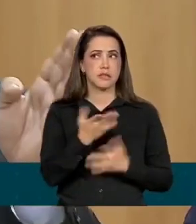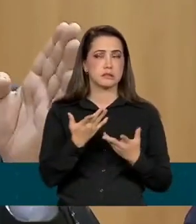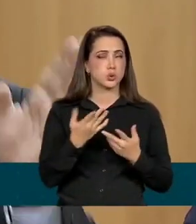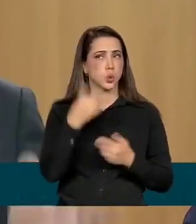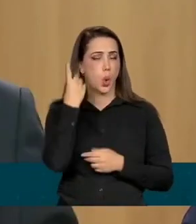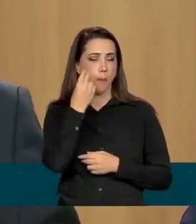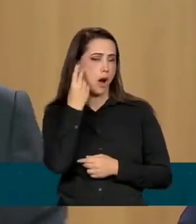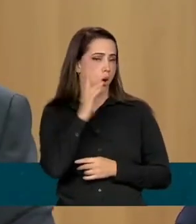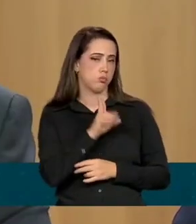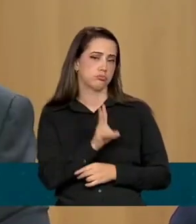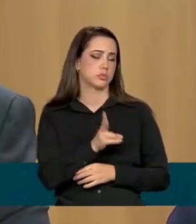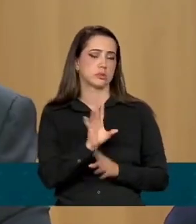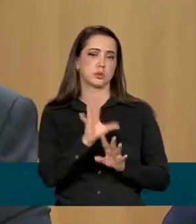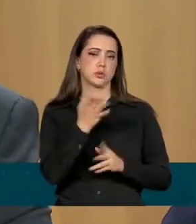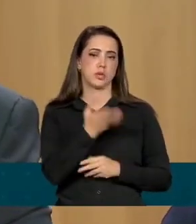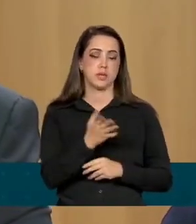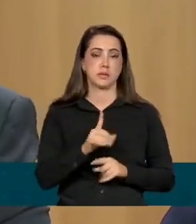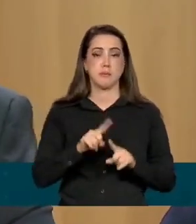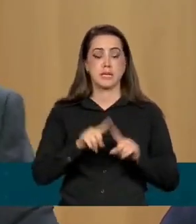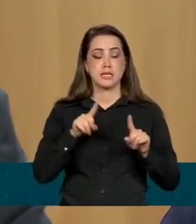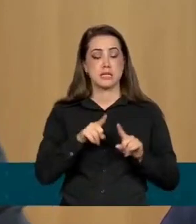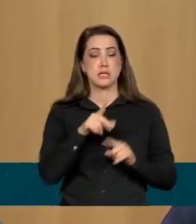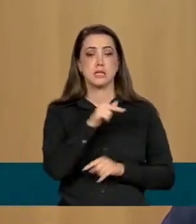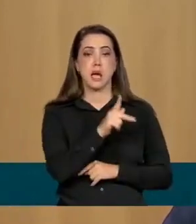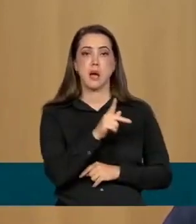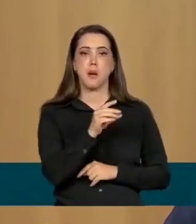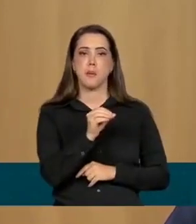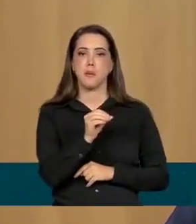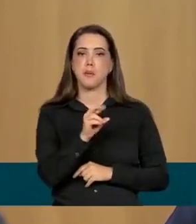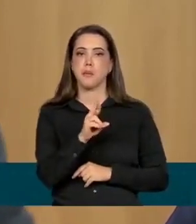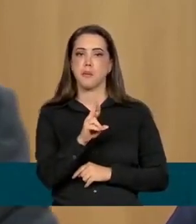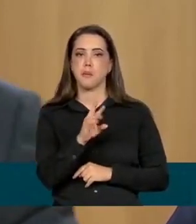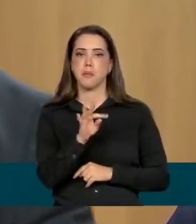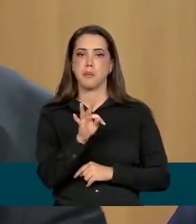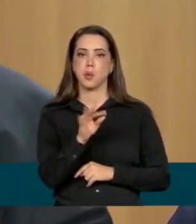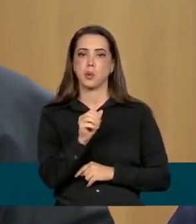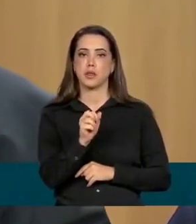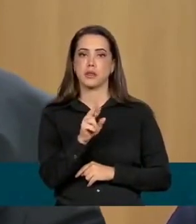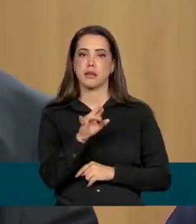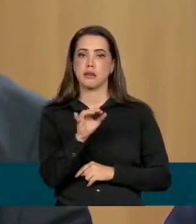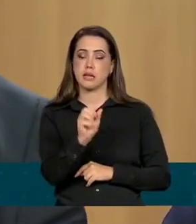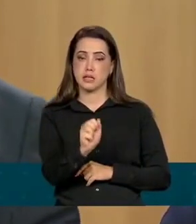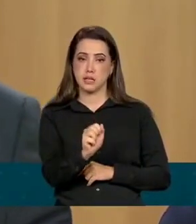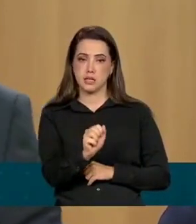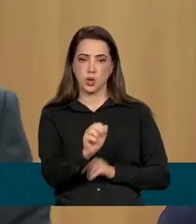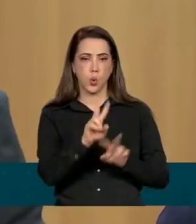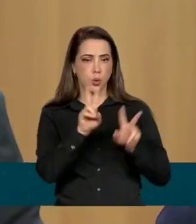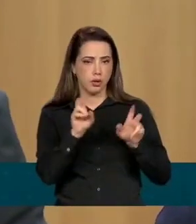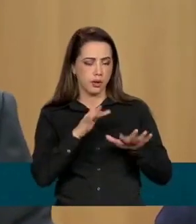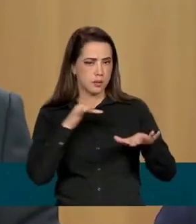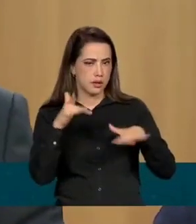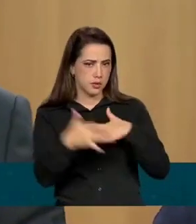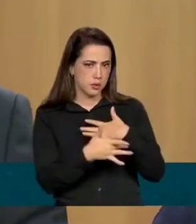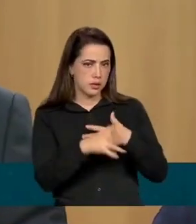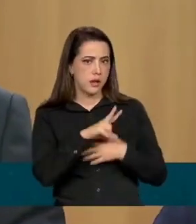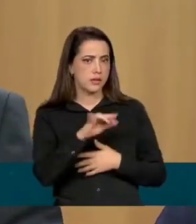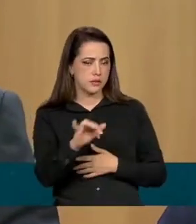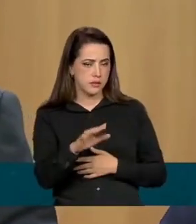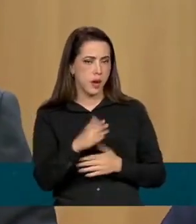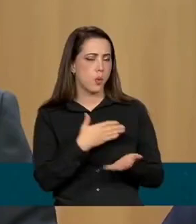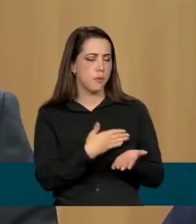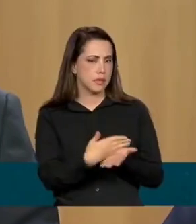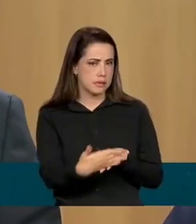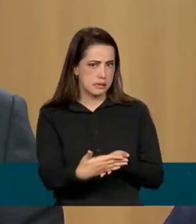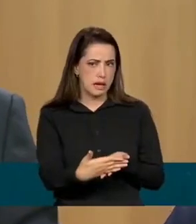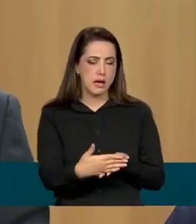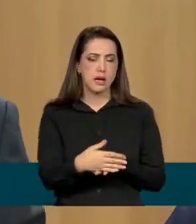portanto, essas medidas da portaria relacionadas às redes sociais entrarão em prática, que é o que interessa aos